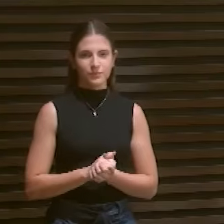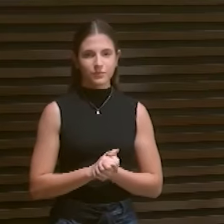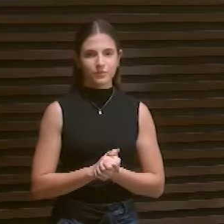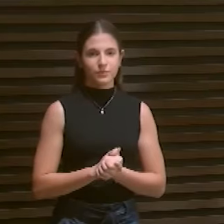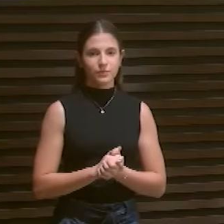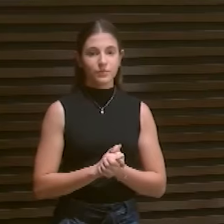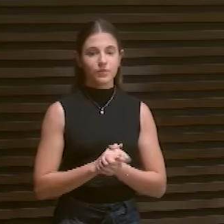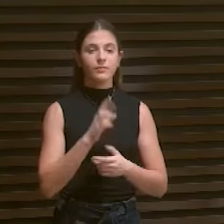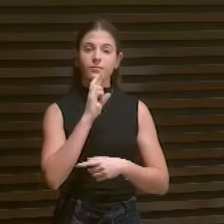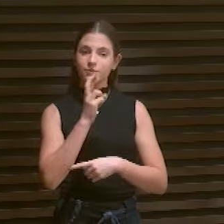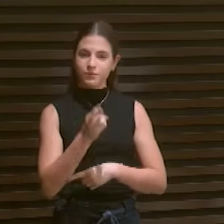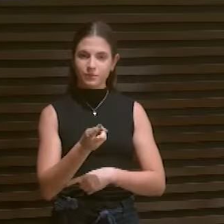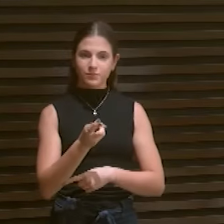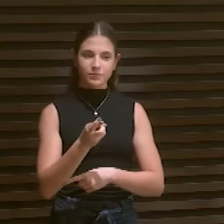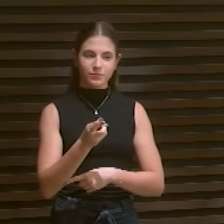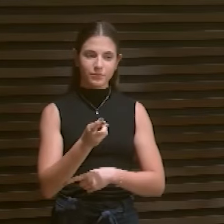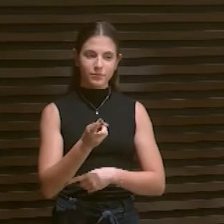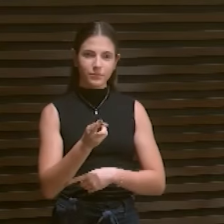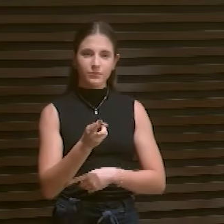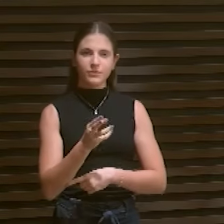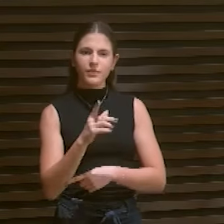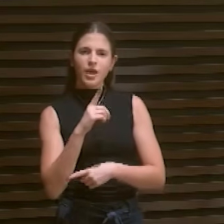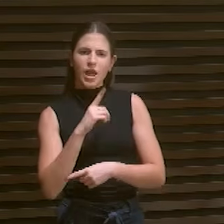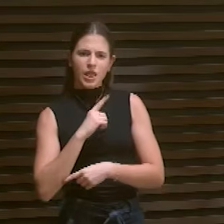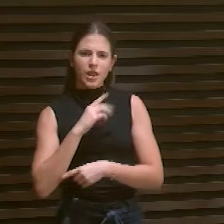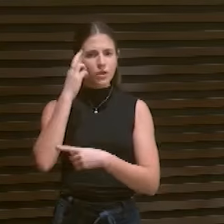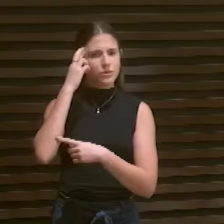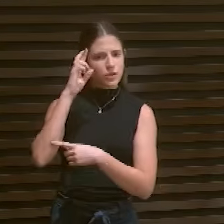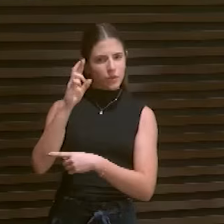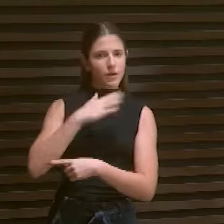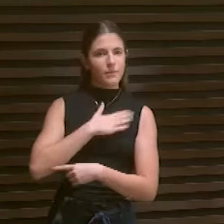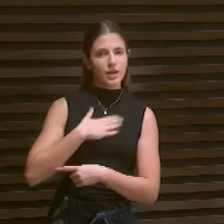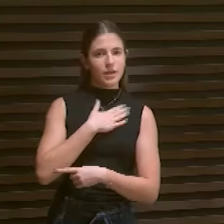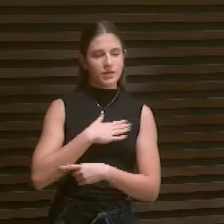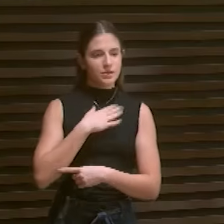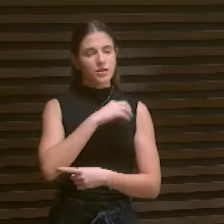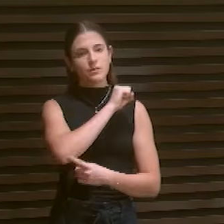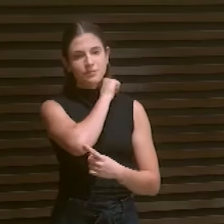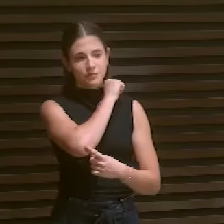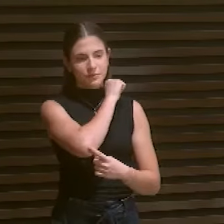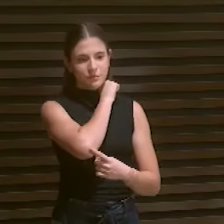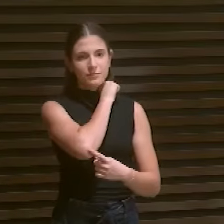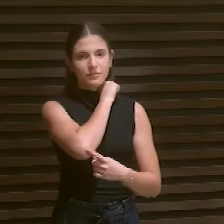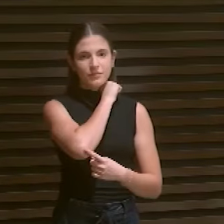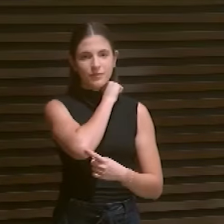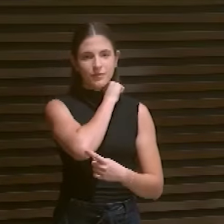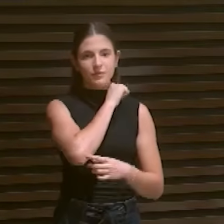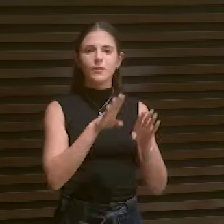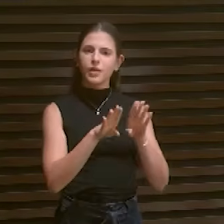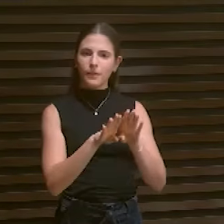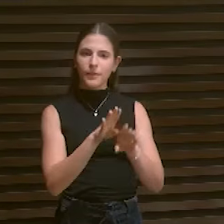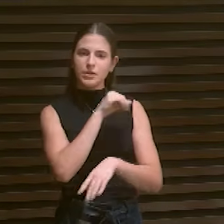Samuel, porém, respondeu: acaso tem o Senhor tanto prazer em holocaustos e em